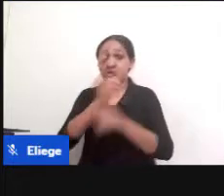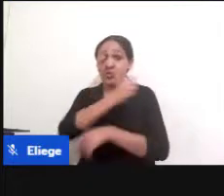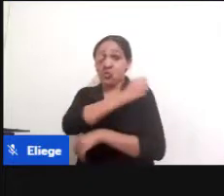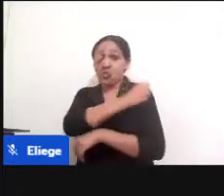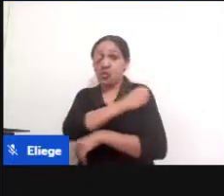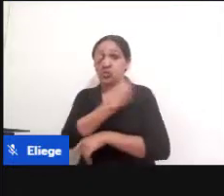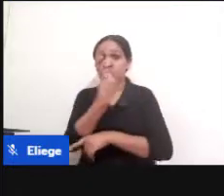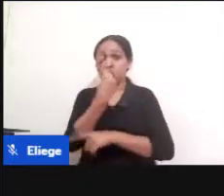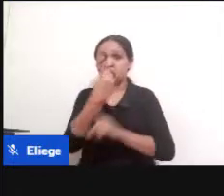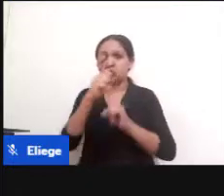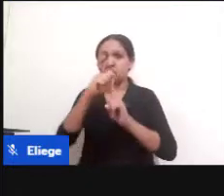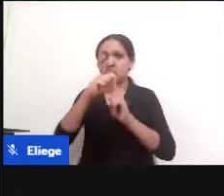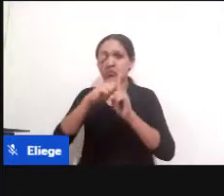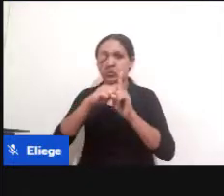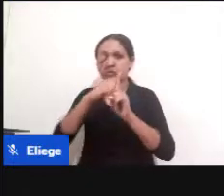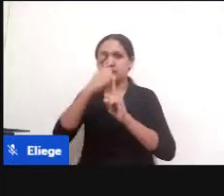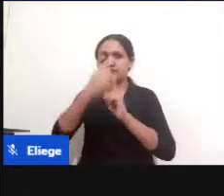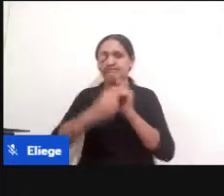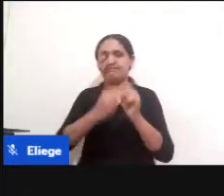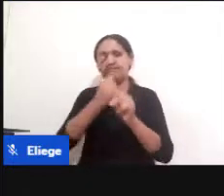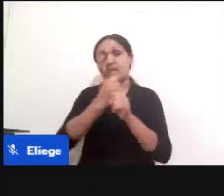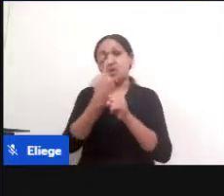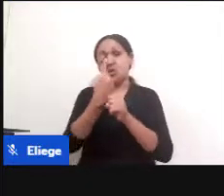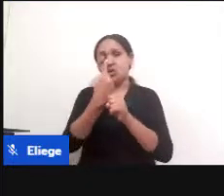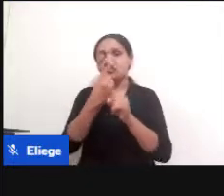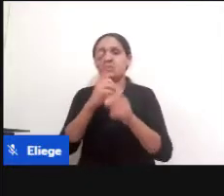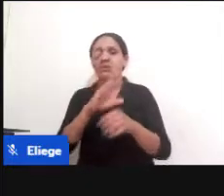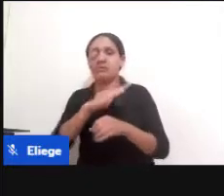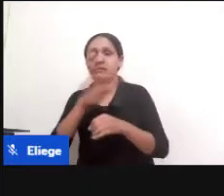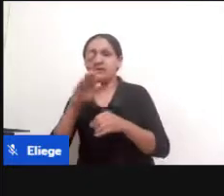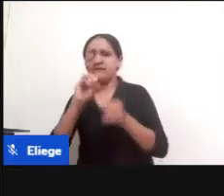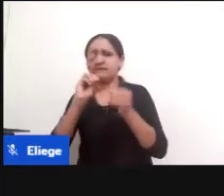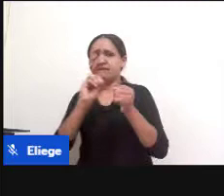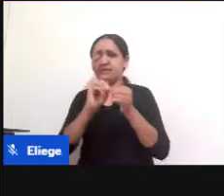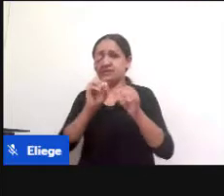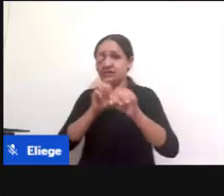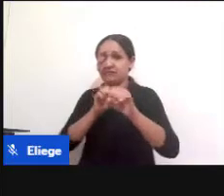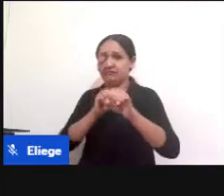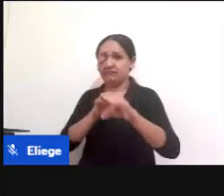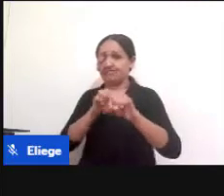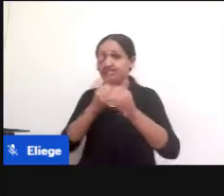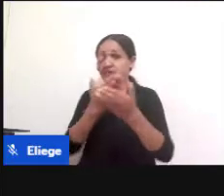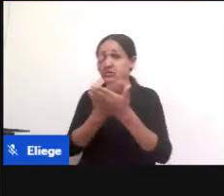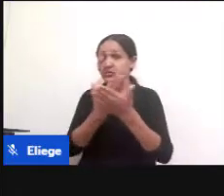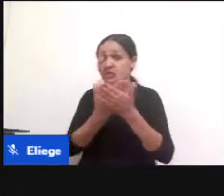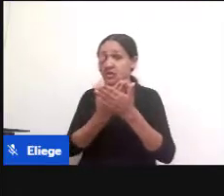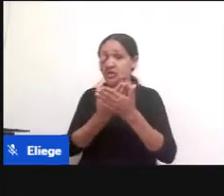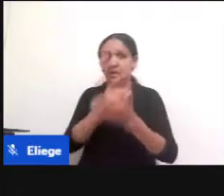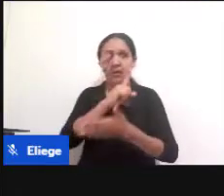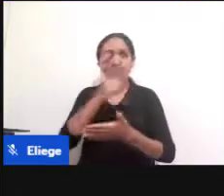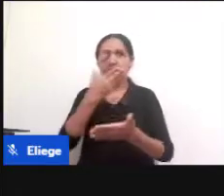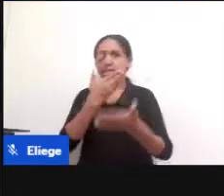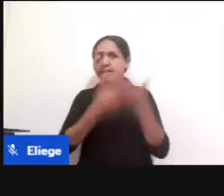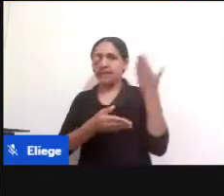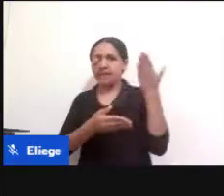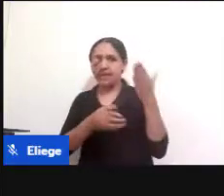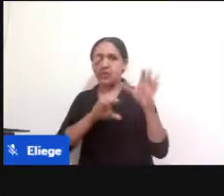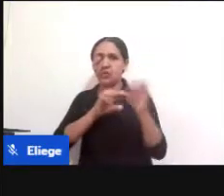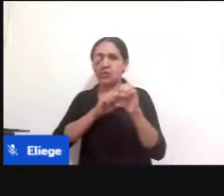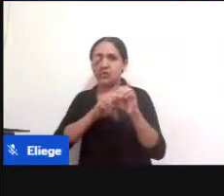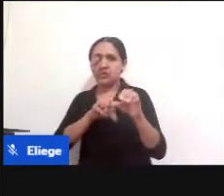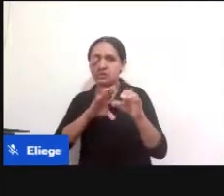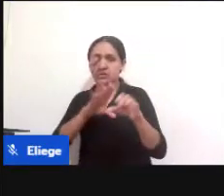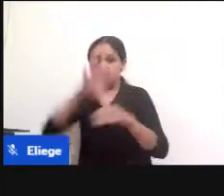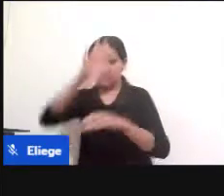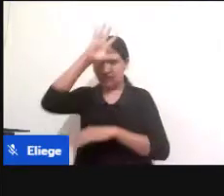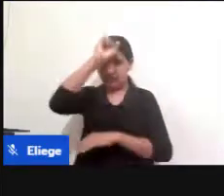tivesse as suas aulas, né? Não perdesse esse processo de ensino e aprendizagem. Agora, nós estamos num